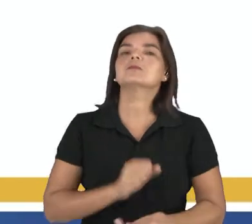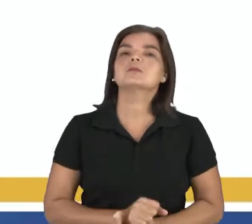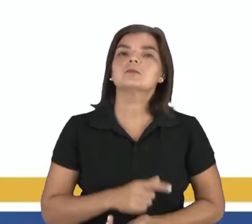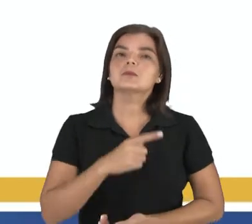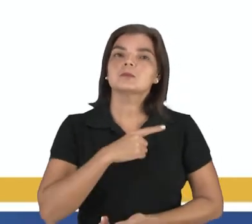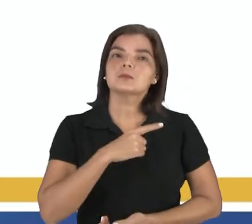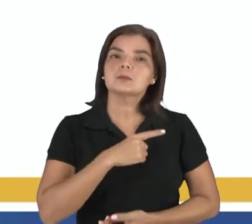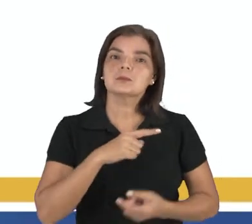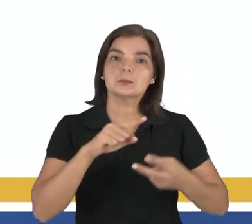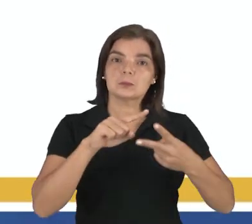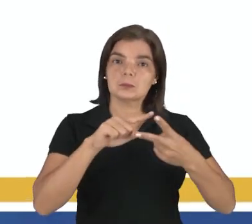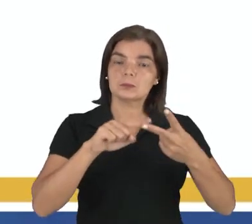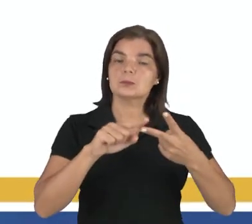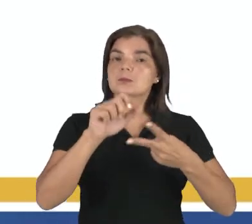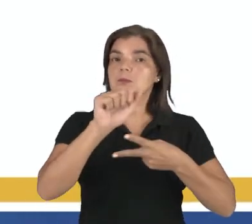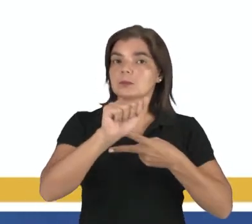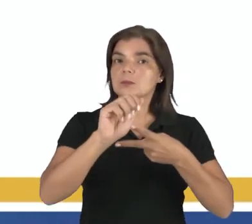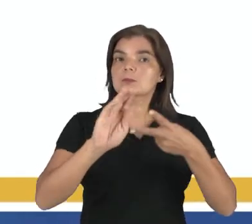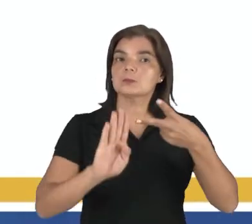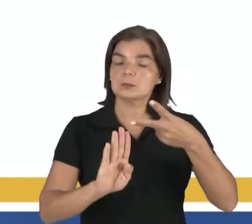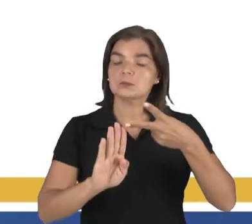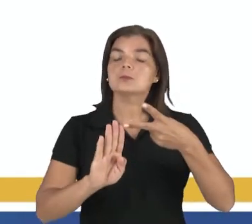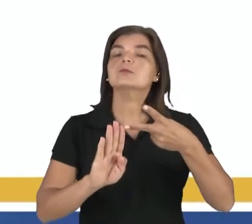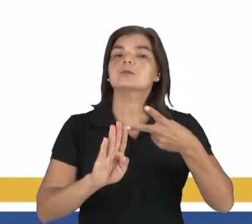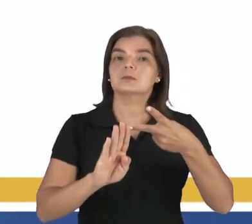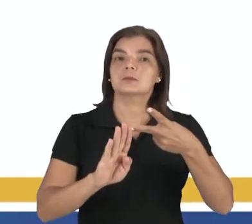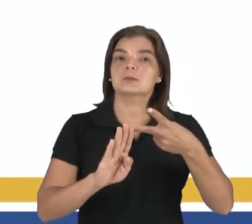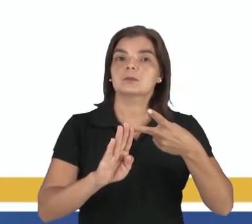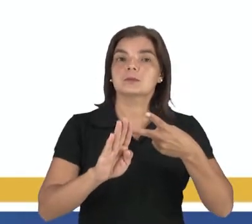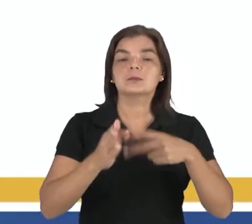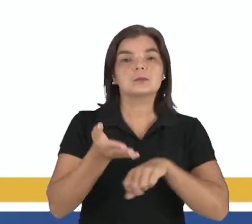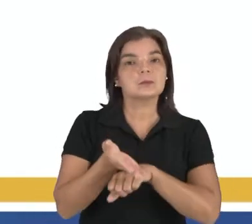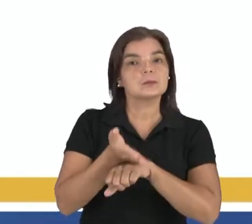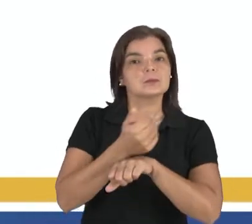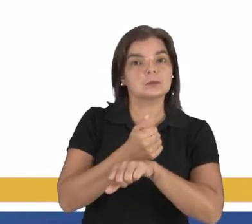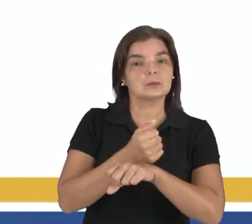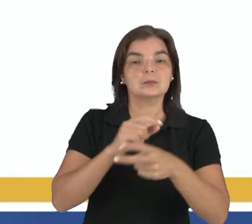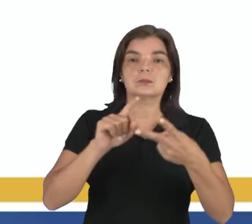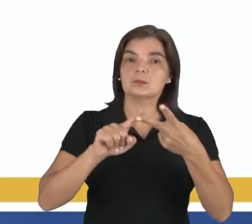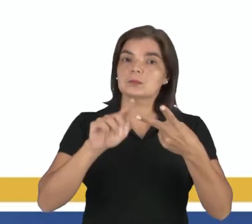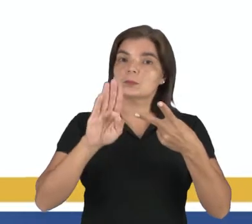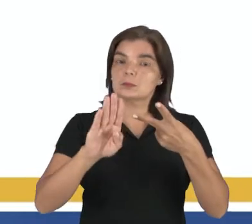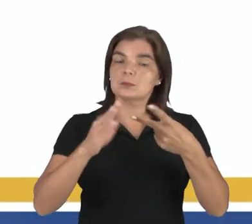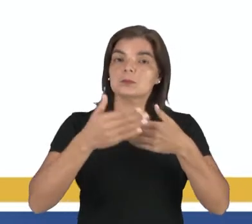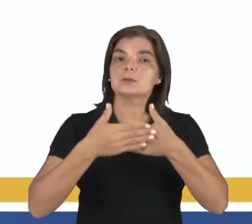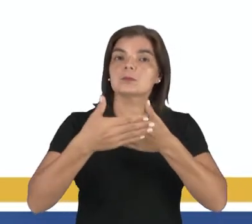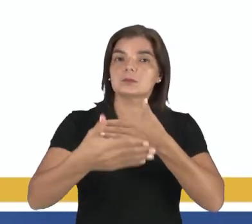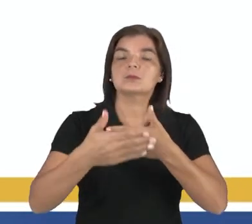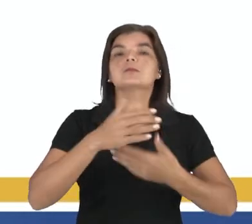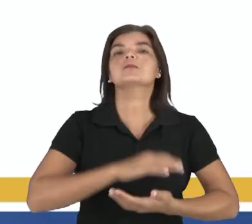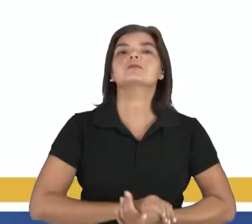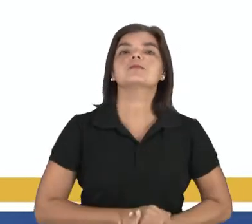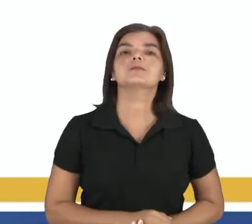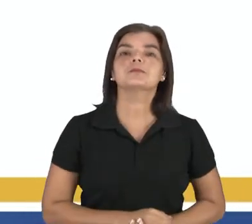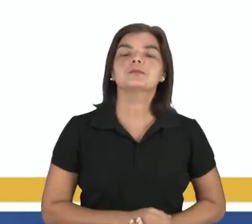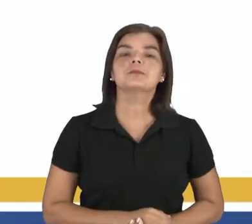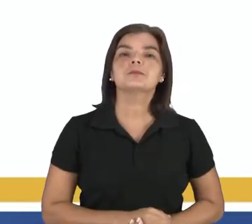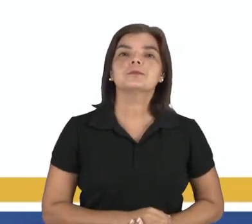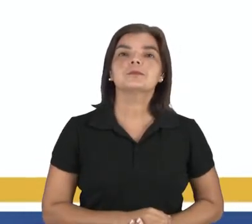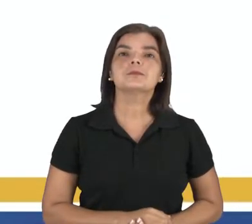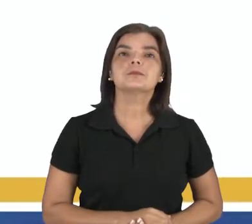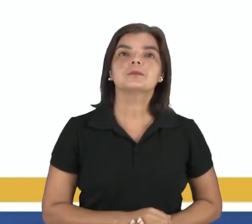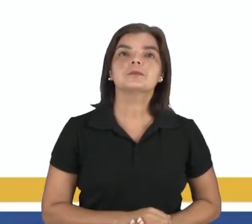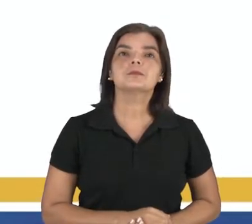nós temos a razão entre A e B, e esse A é chamado de antecedente e o B consequente. Tudo bem até